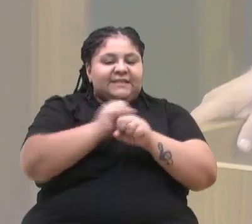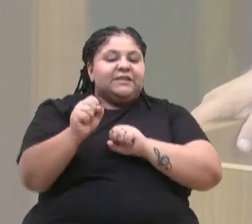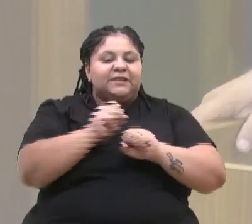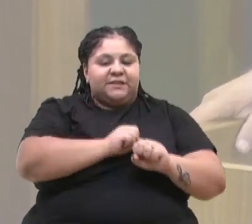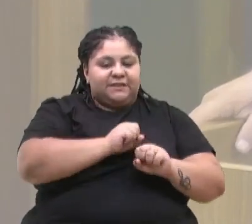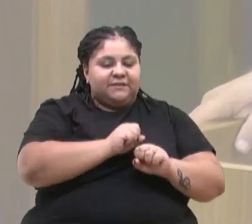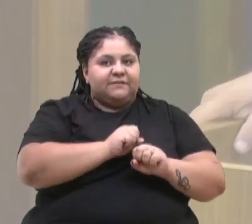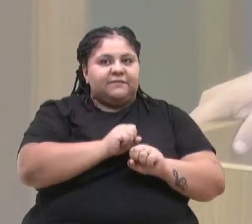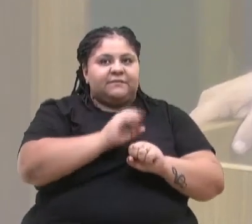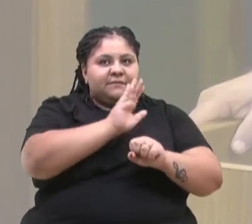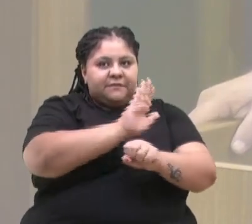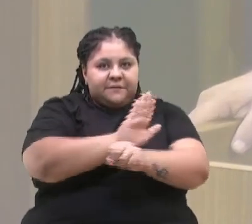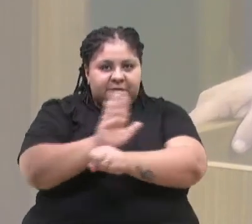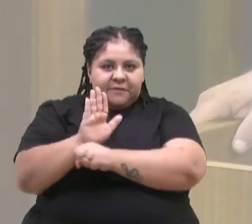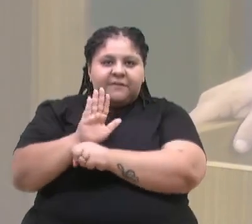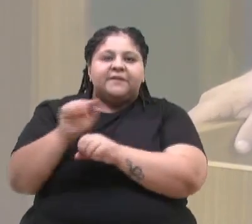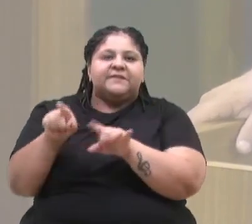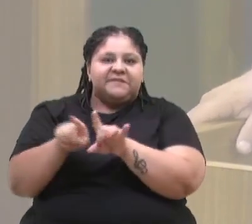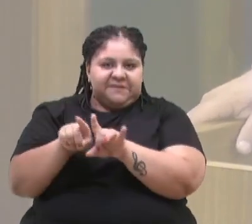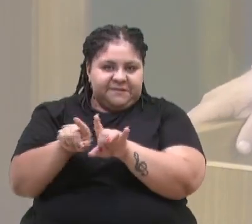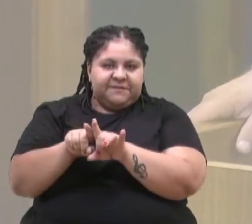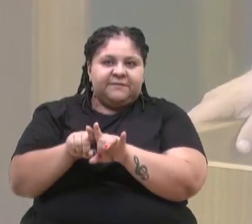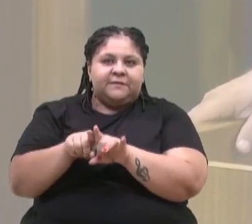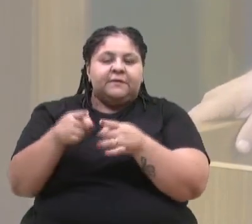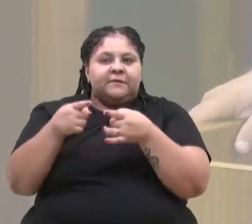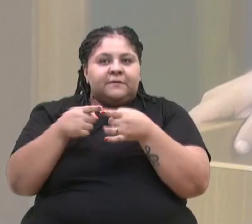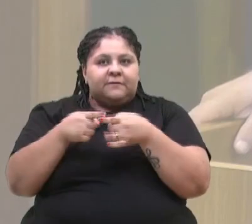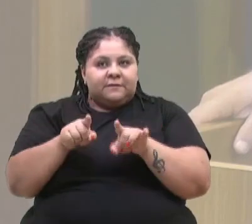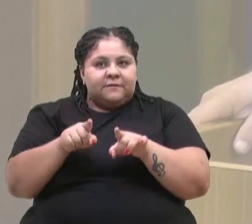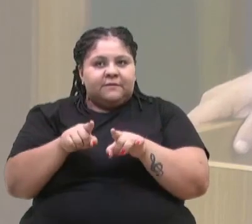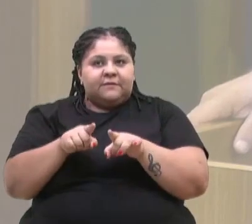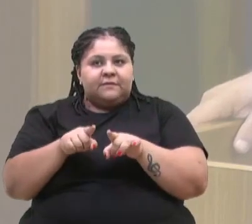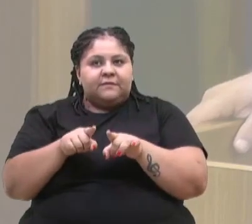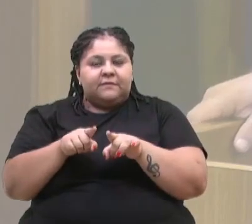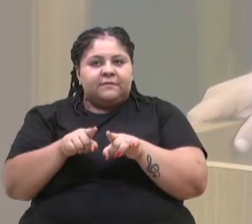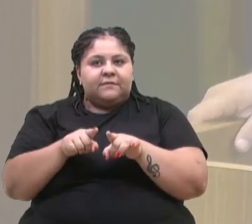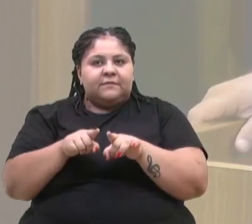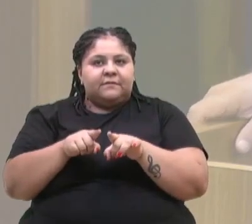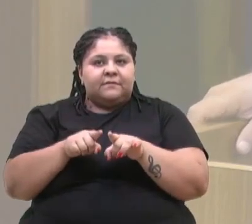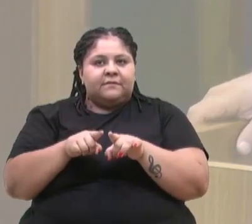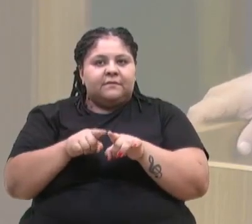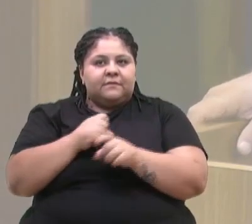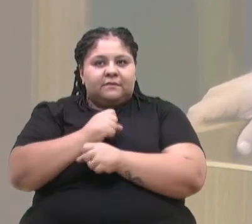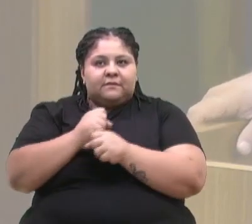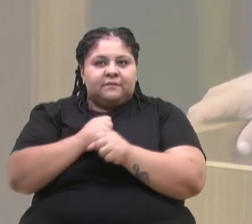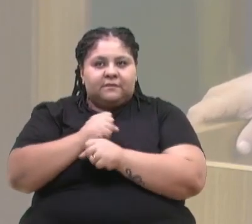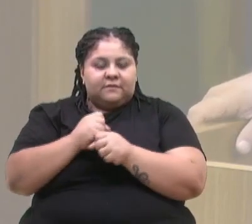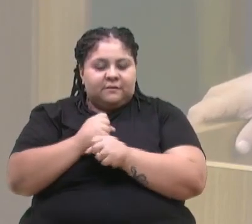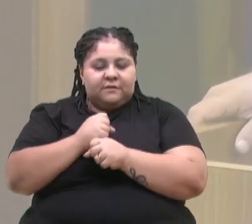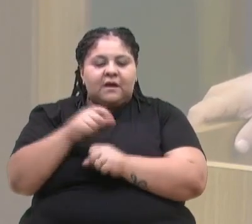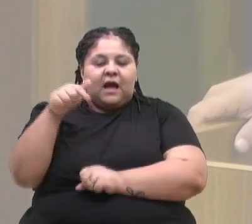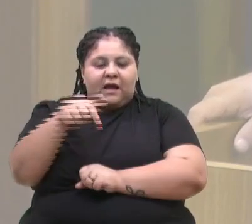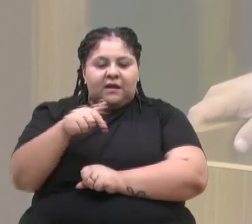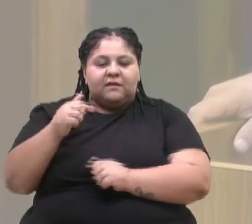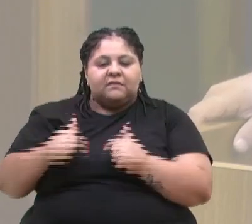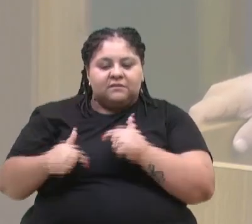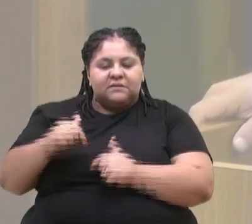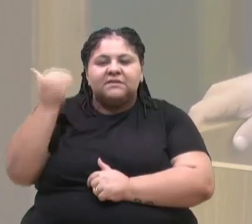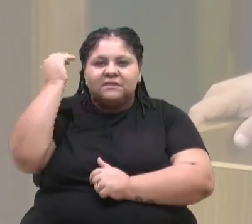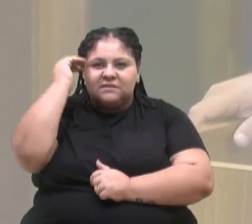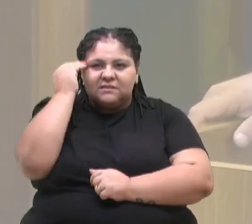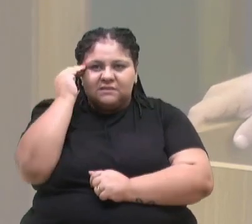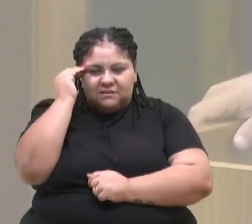a senhora em algum que for possível, Mas a senhora já disse, por esses anos que a senhora já está aqui, sei que a senhora